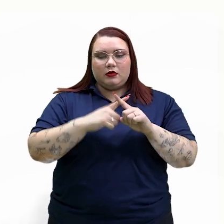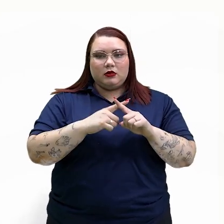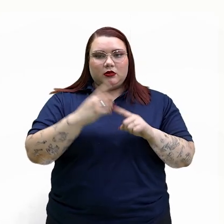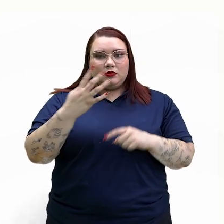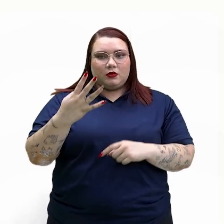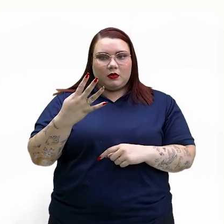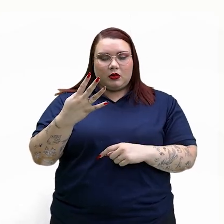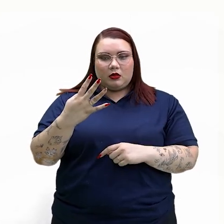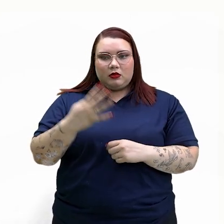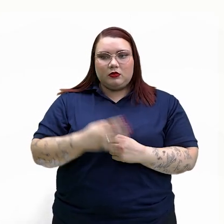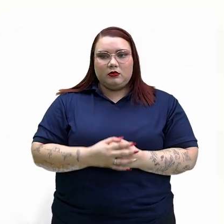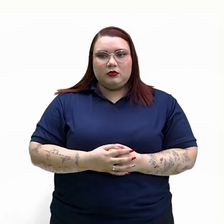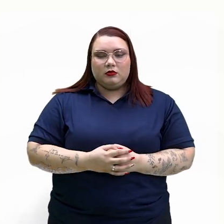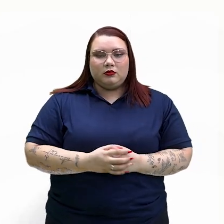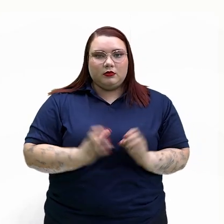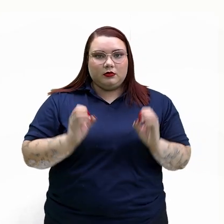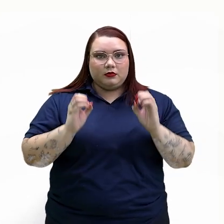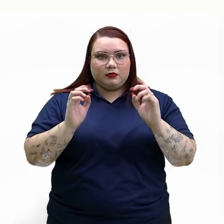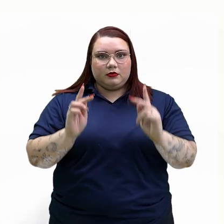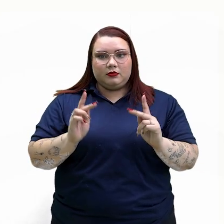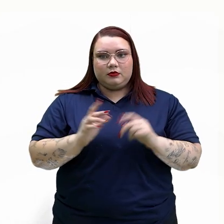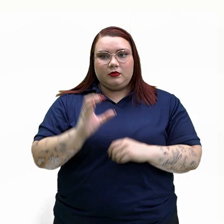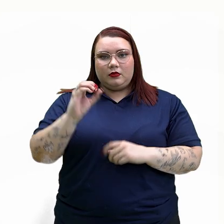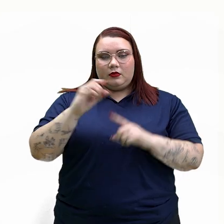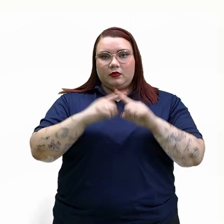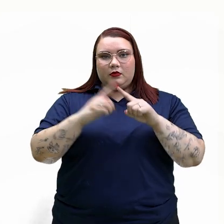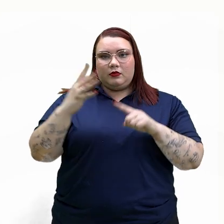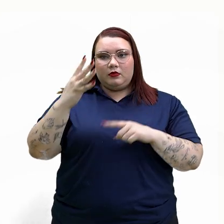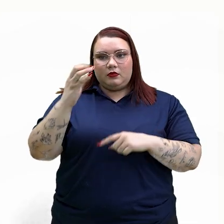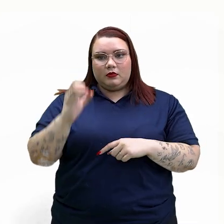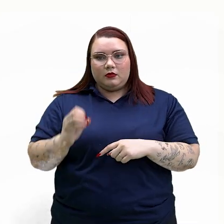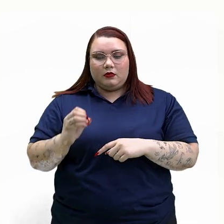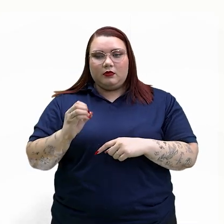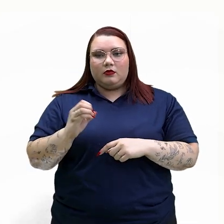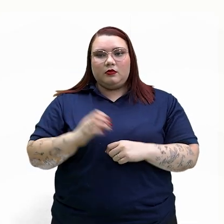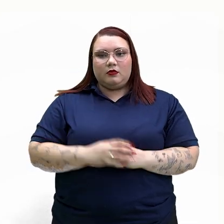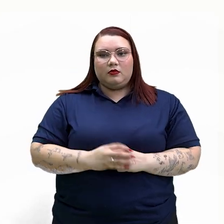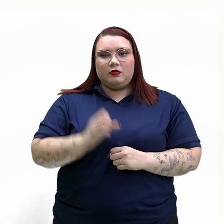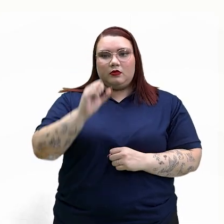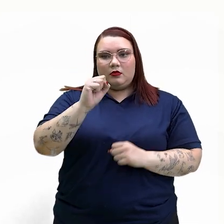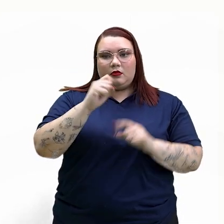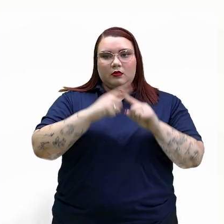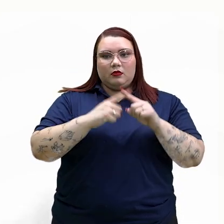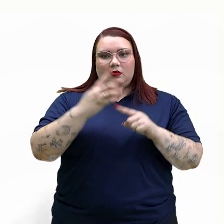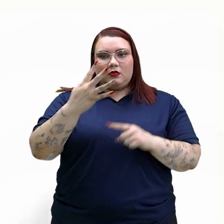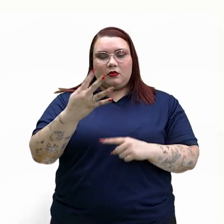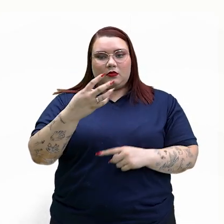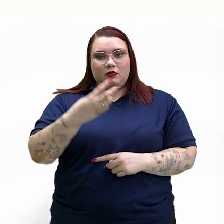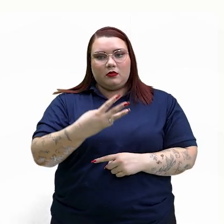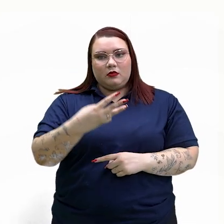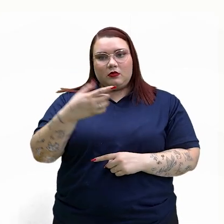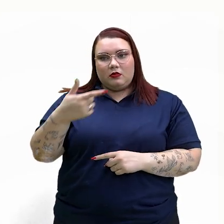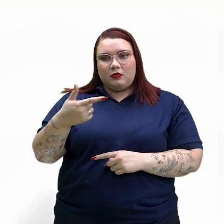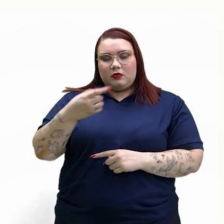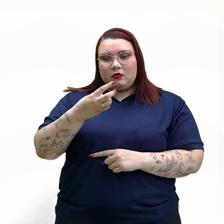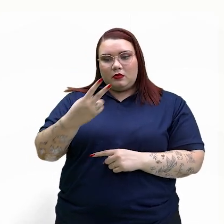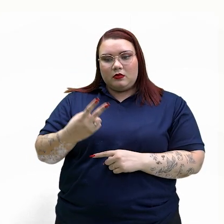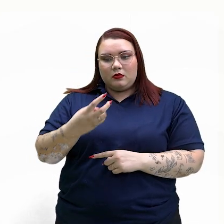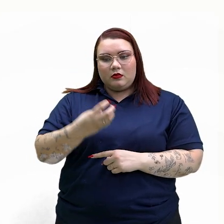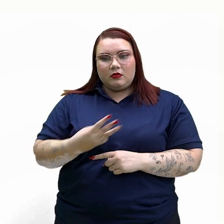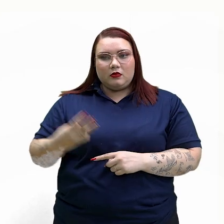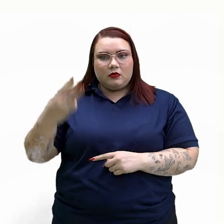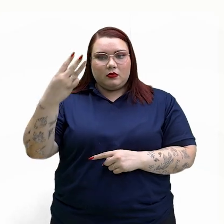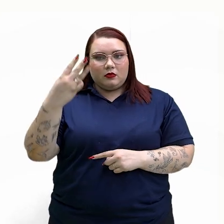vezes 4, correto? 0 vezes 4 é 0, 8 vezes 4, 32,